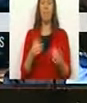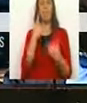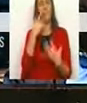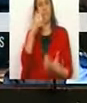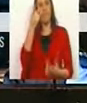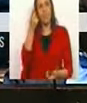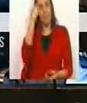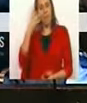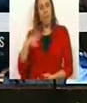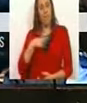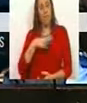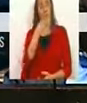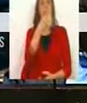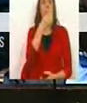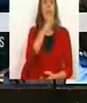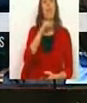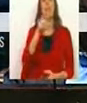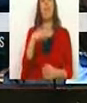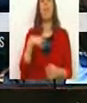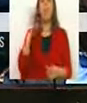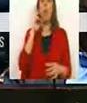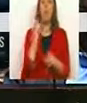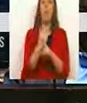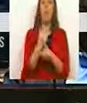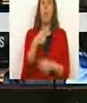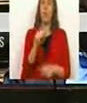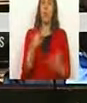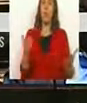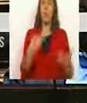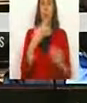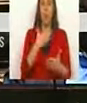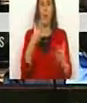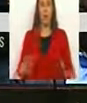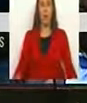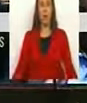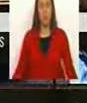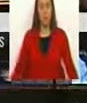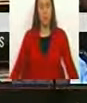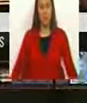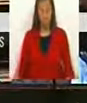peso de consciência do PCP, do PEV e, pelo que aqui ouvi, também do Bloco de Esquerda. Muito obrigado.